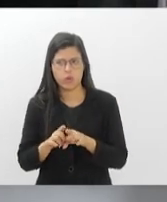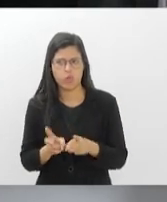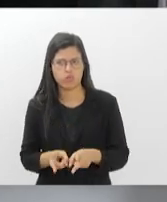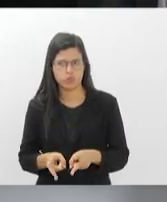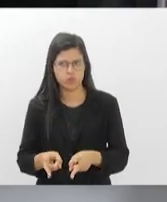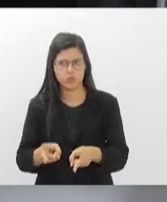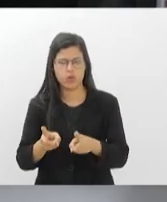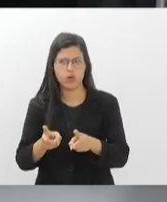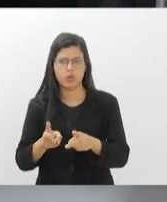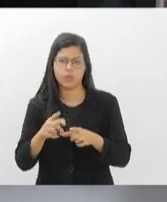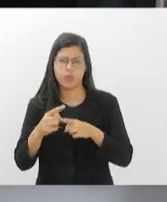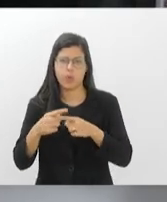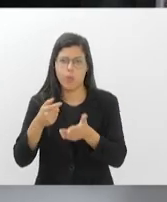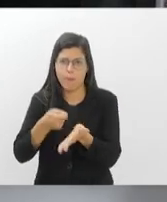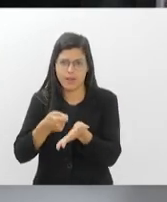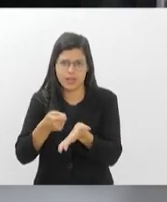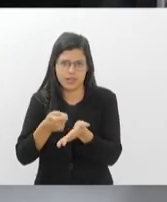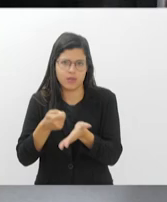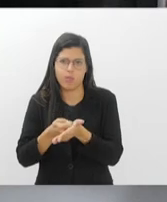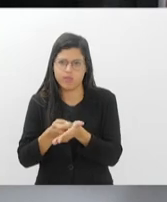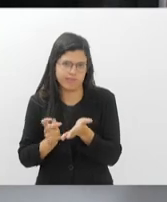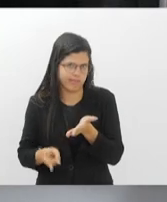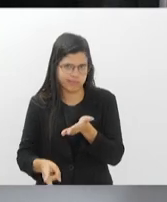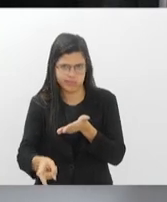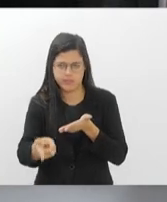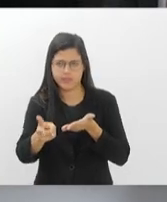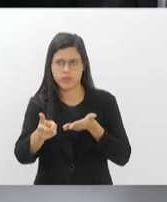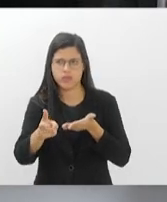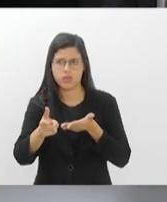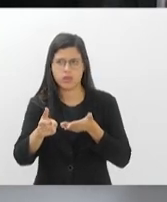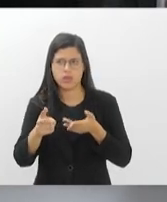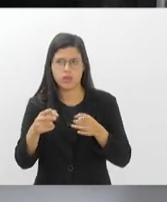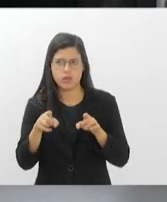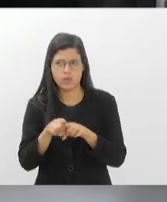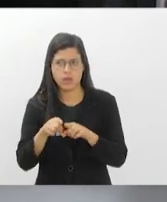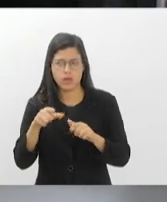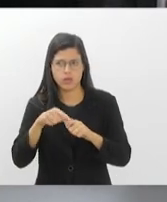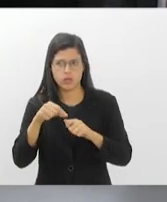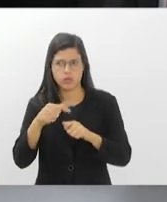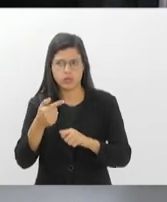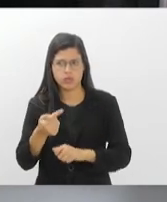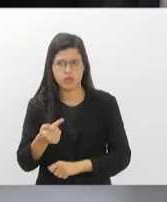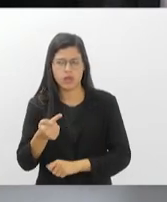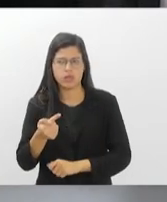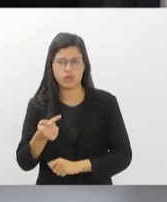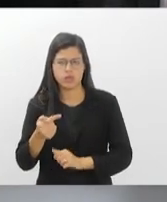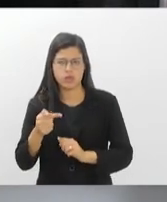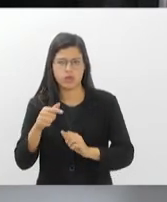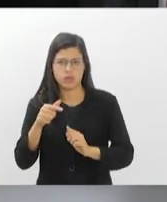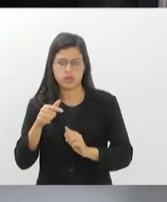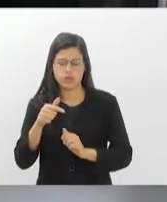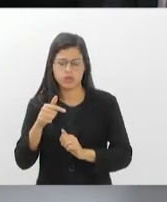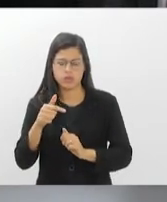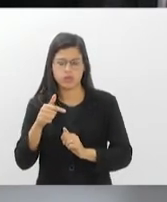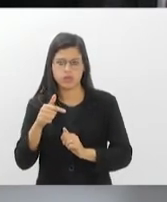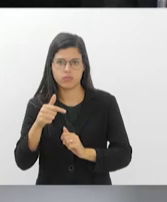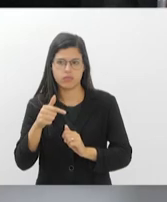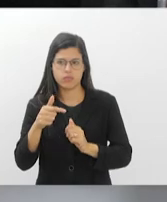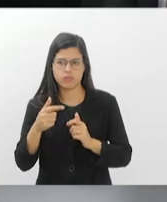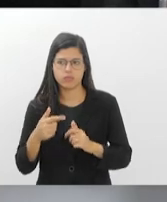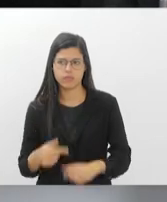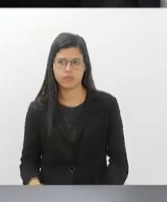uma obrigação permanente. E, além disso, viola o artigo 7º, inciso 3º da Lei Complementar 95 de 98. Está